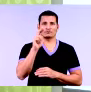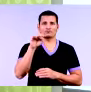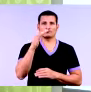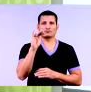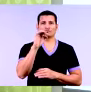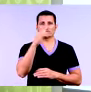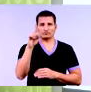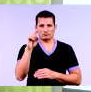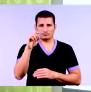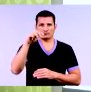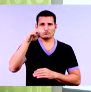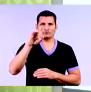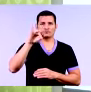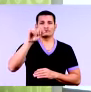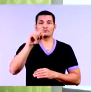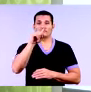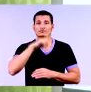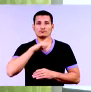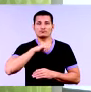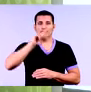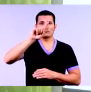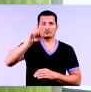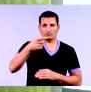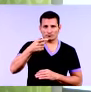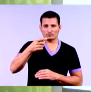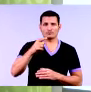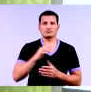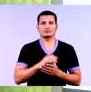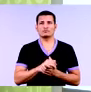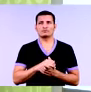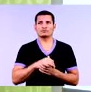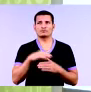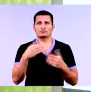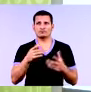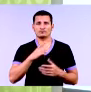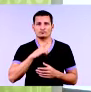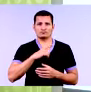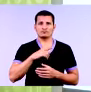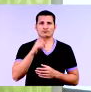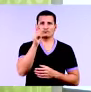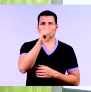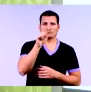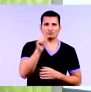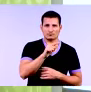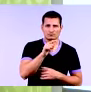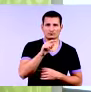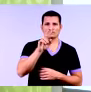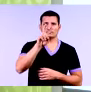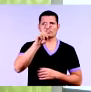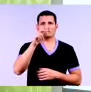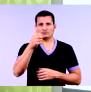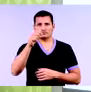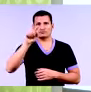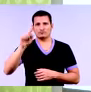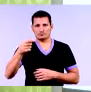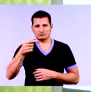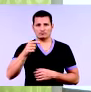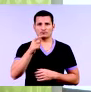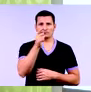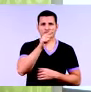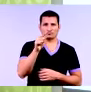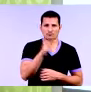a função ela é criada com vírgula. Então eu tenho cifrão V1, vírgula,